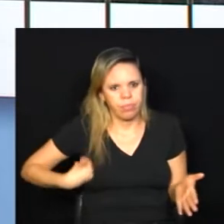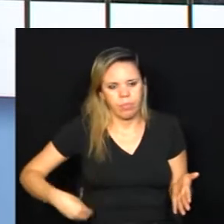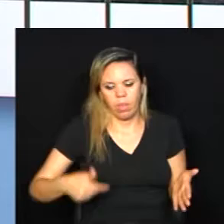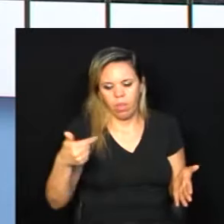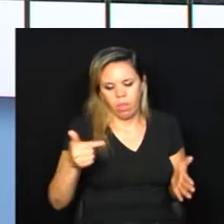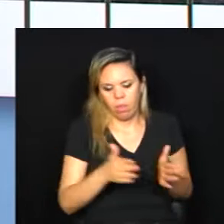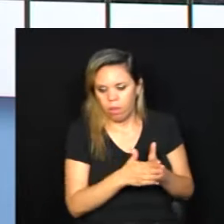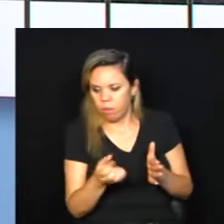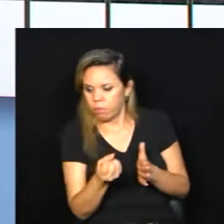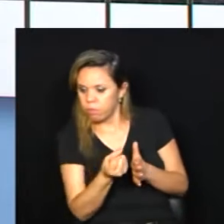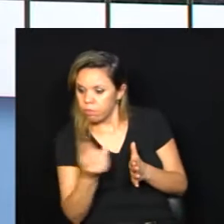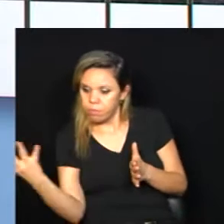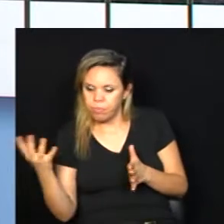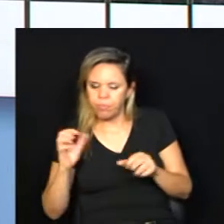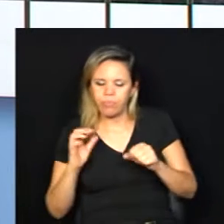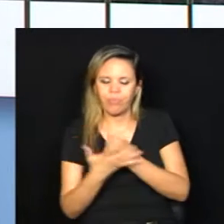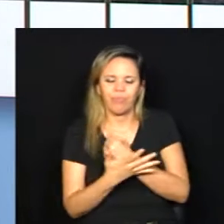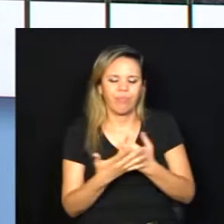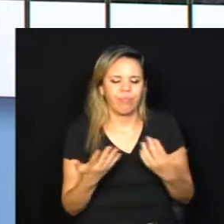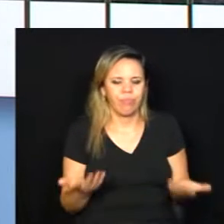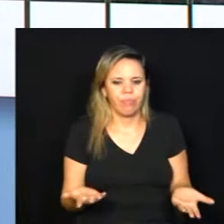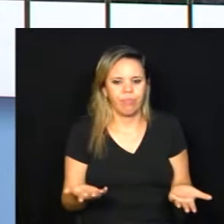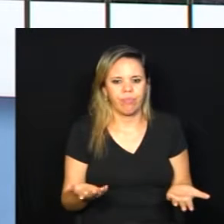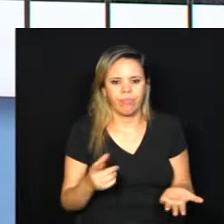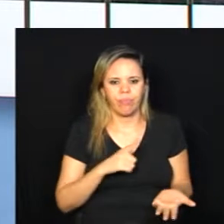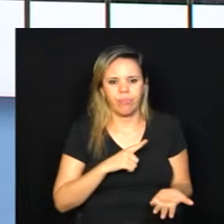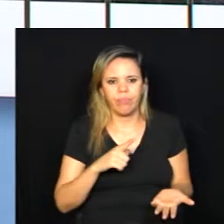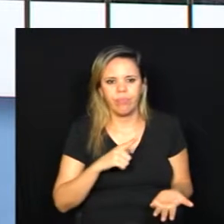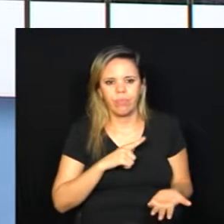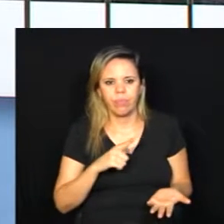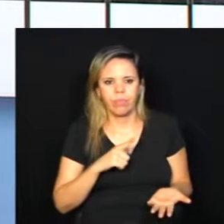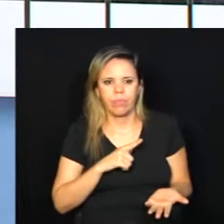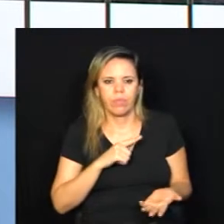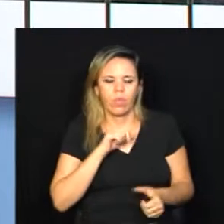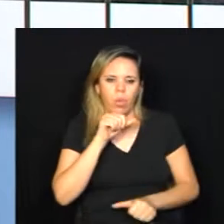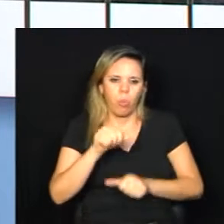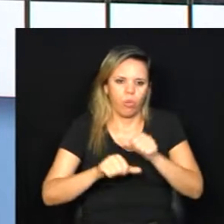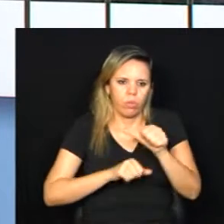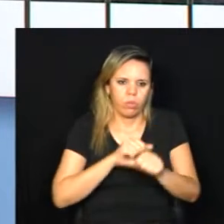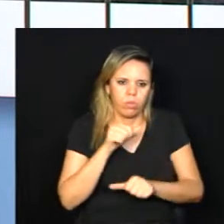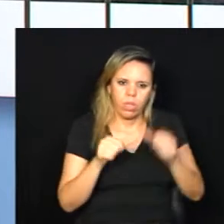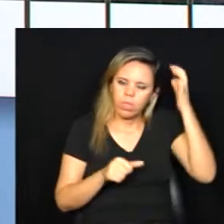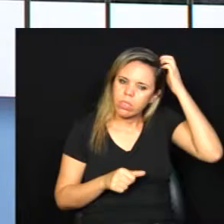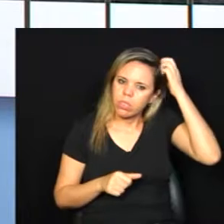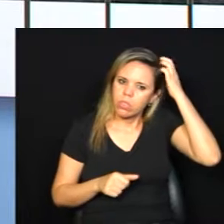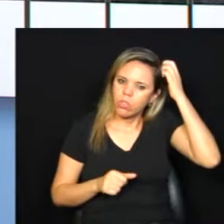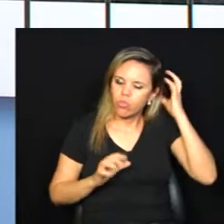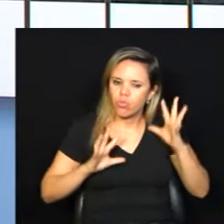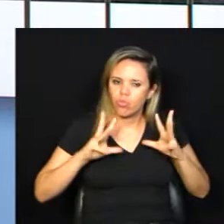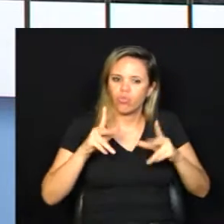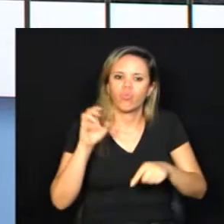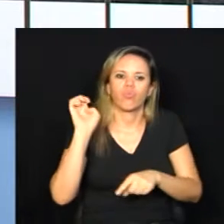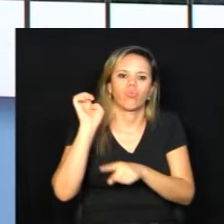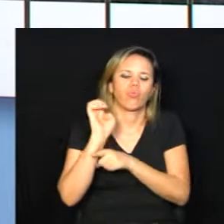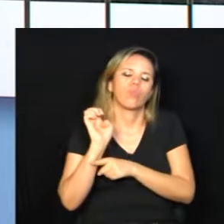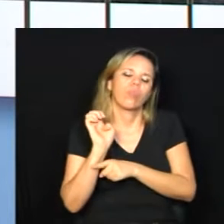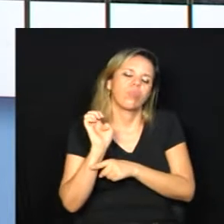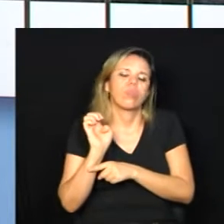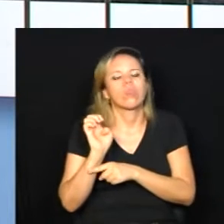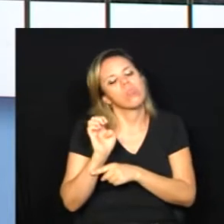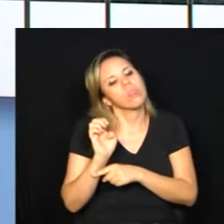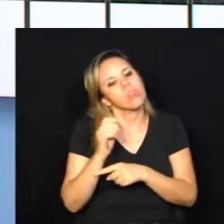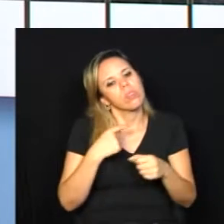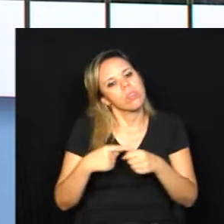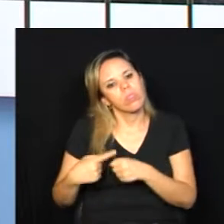segunda onda da Covid-19, nós temos uma requalificação de todo o estado. Então, nós